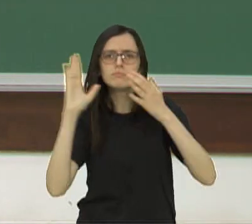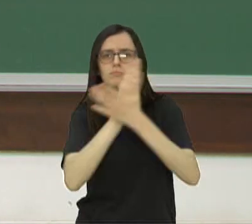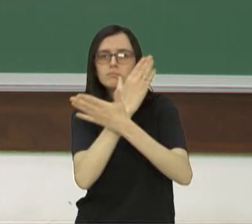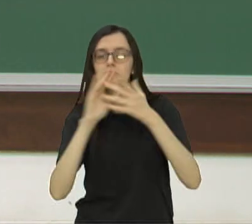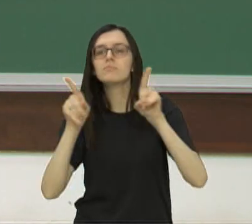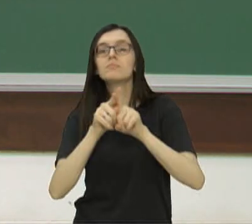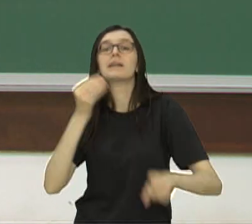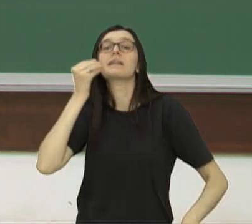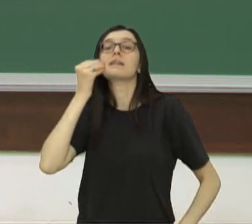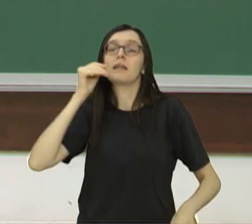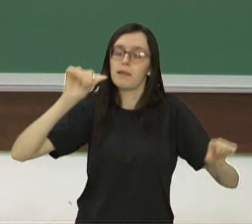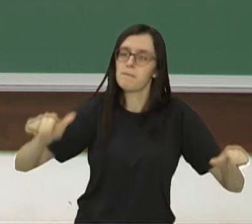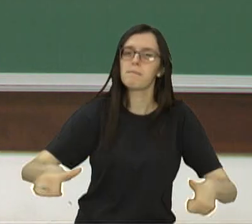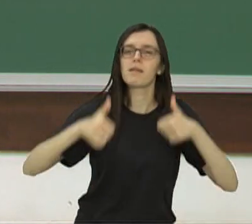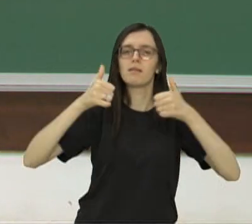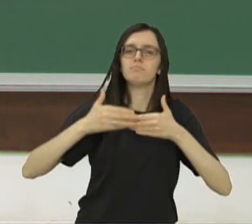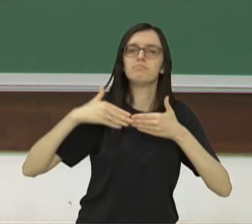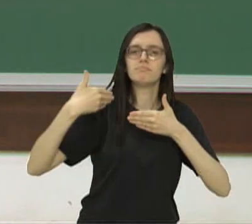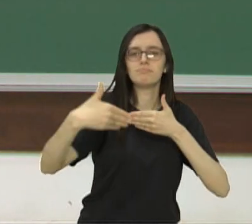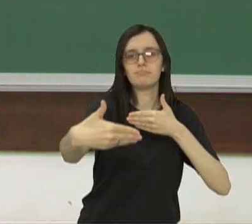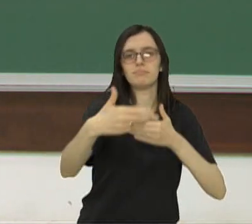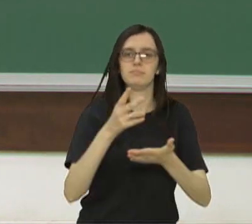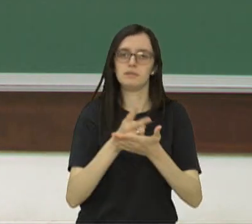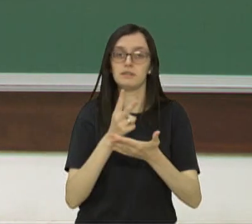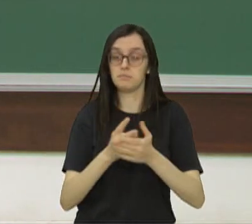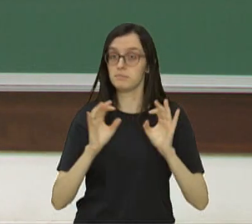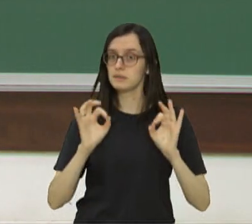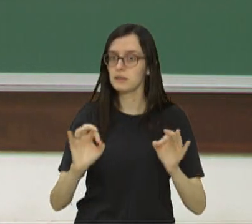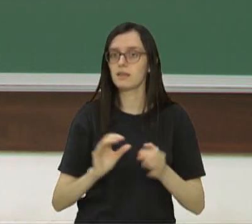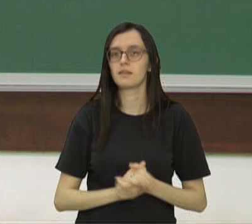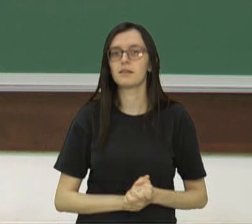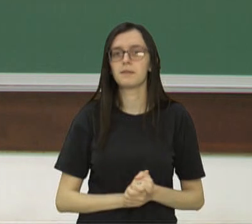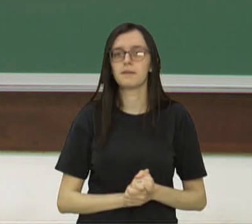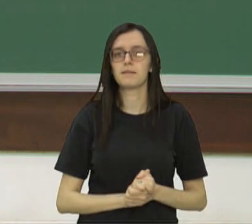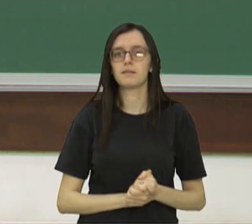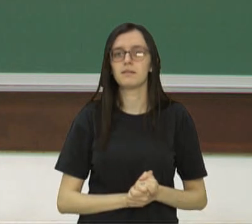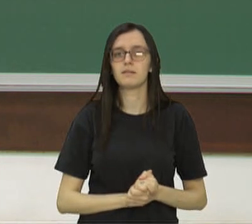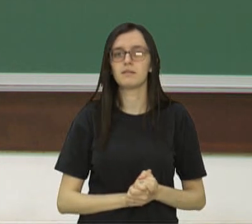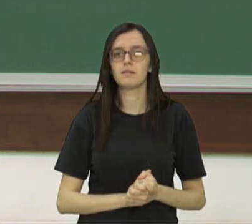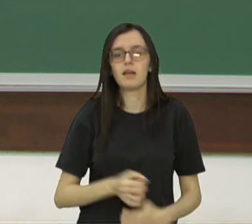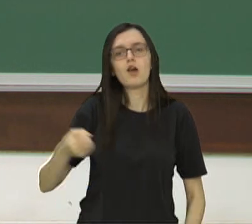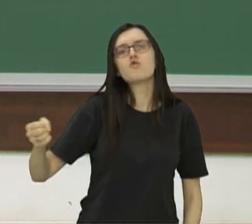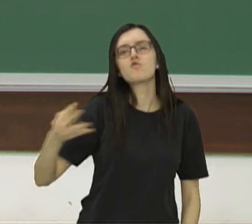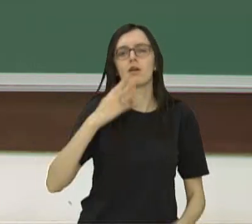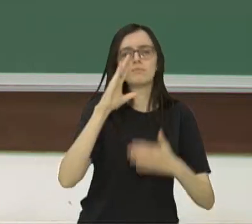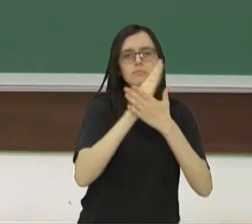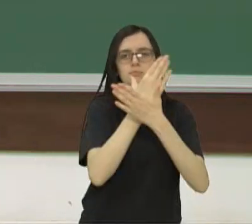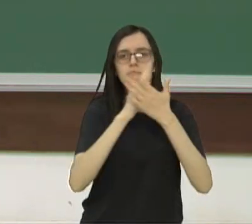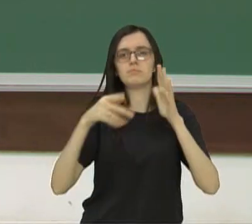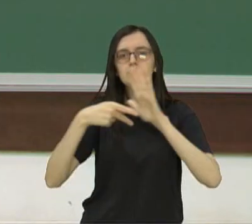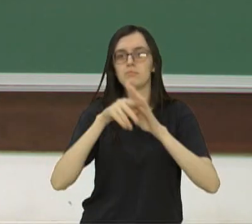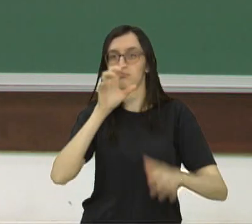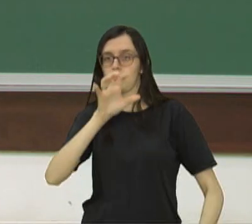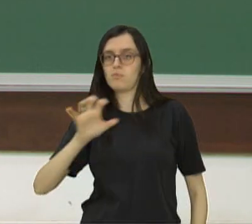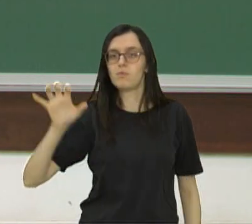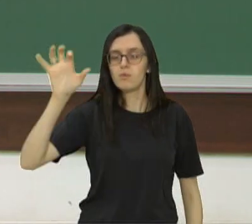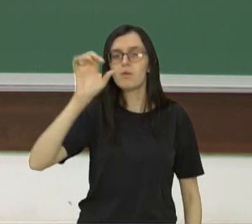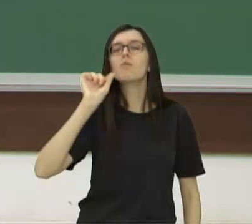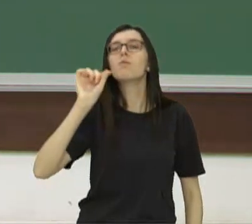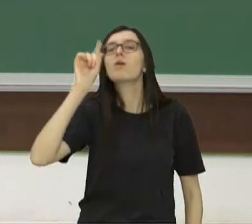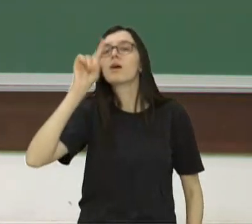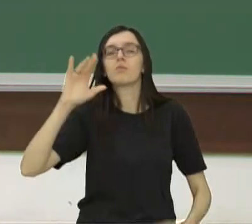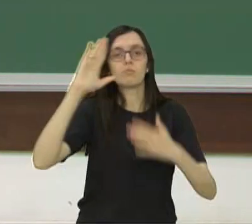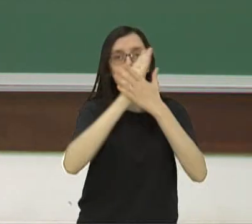tentar melhorá-las cada vez mais, certo? Então, uma nova divisão regional é a divisão